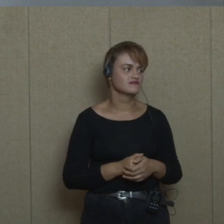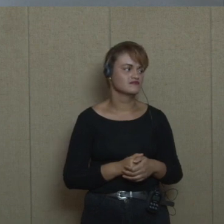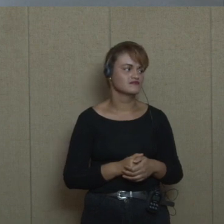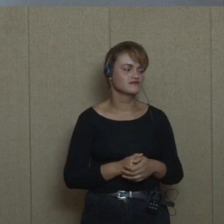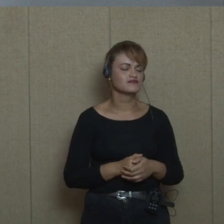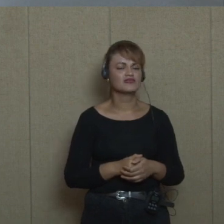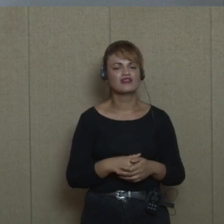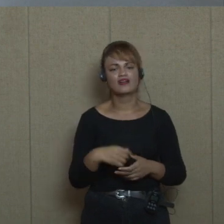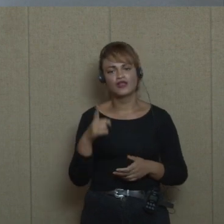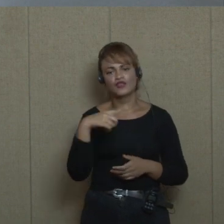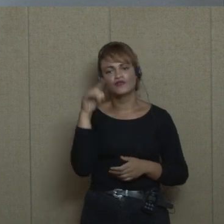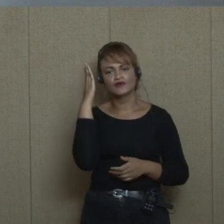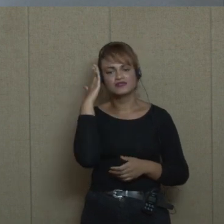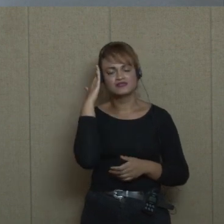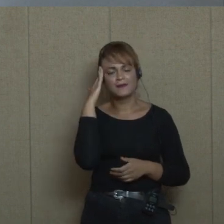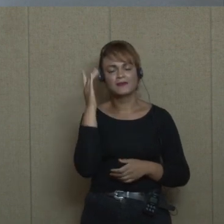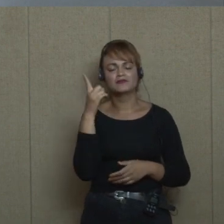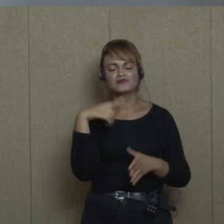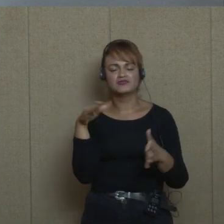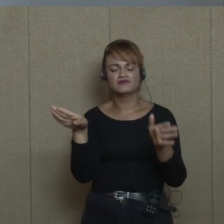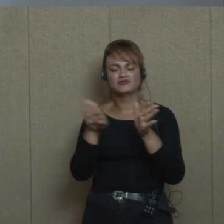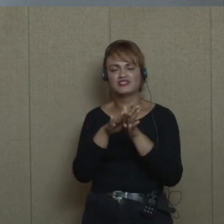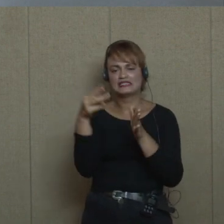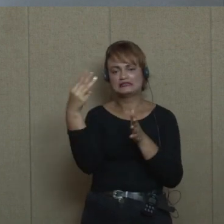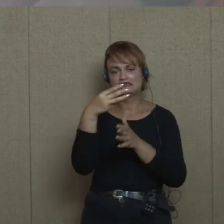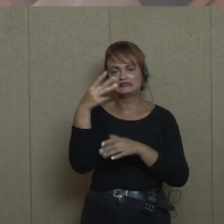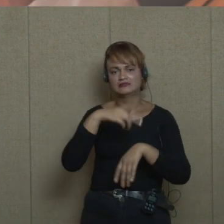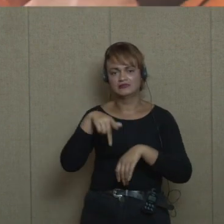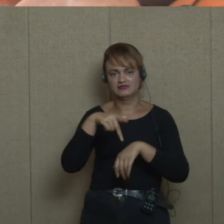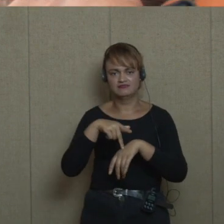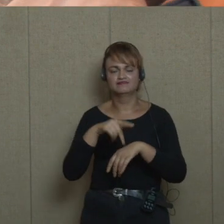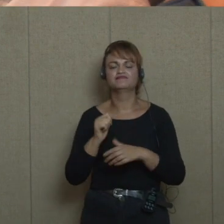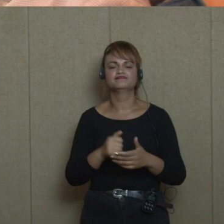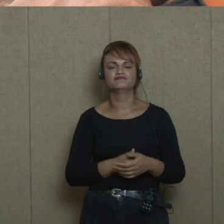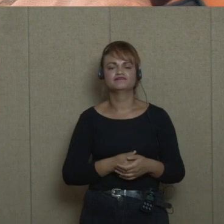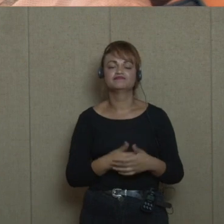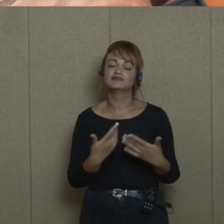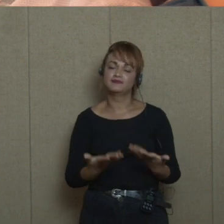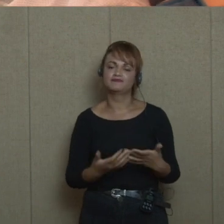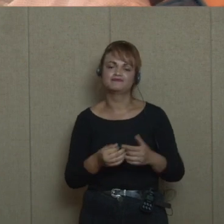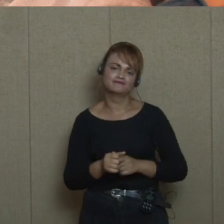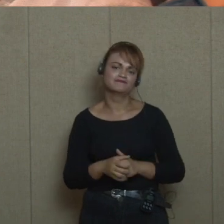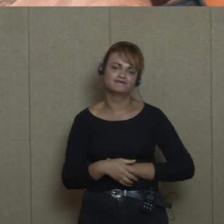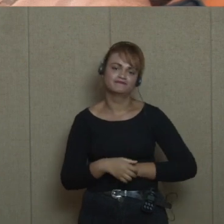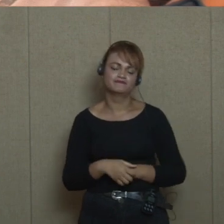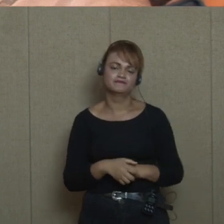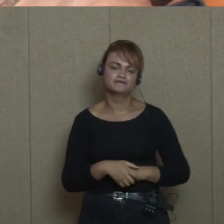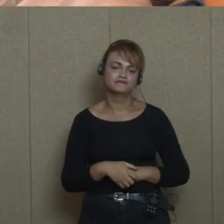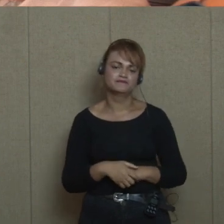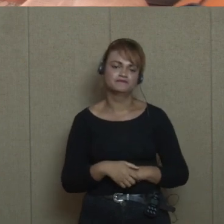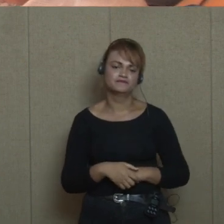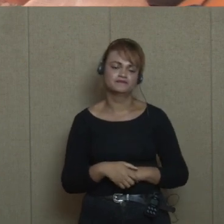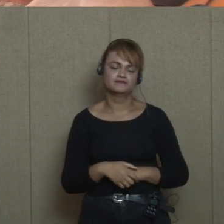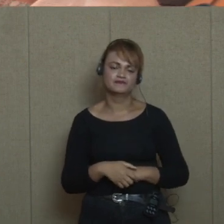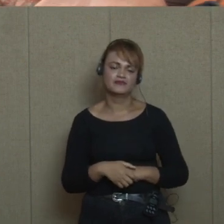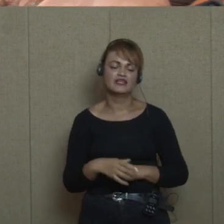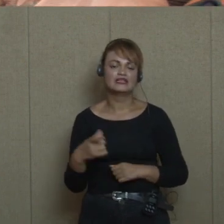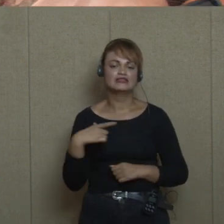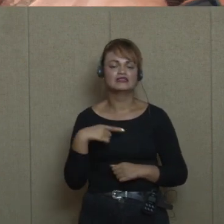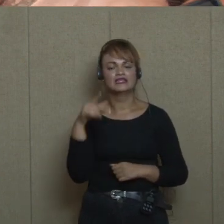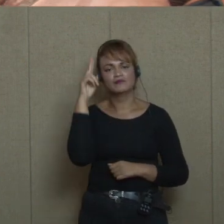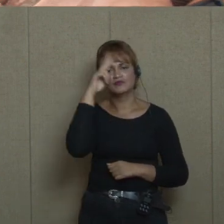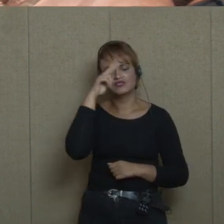já sabemos que vamos alcançar 33. Porque é... The history of the continent, temos a história